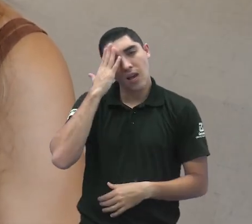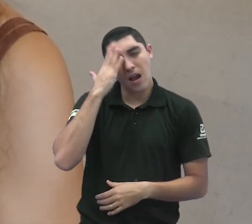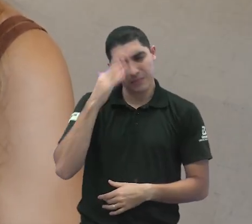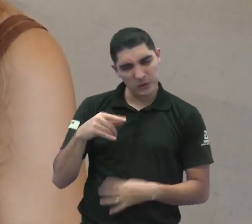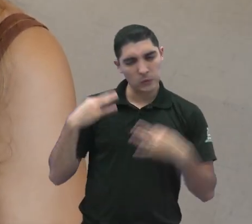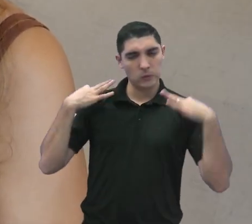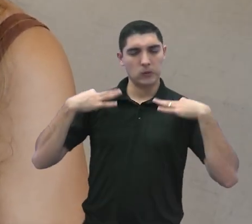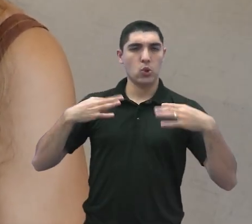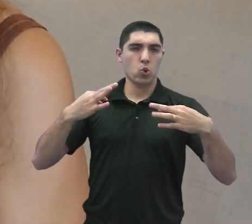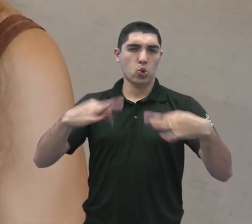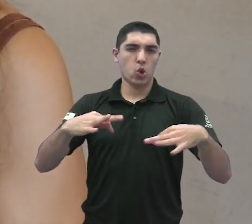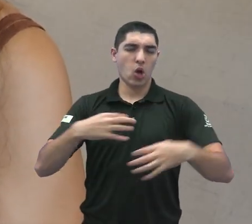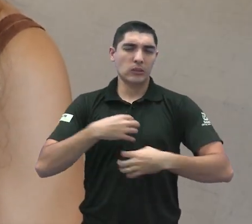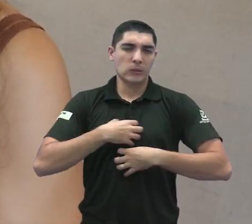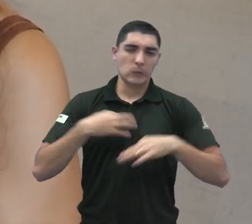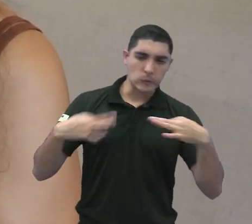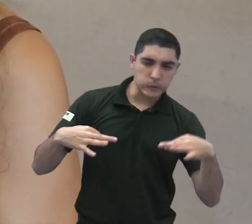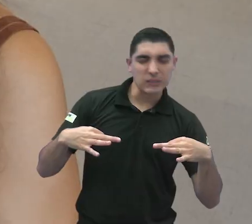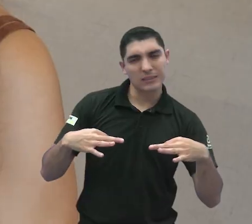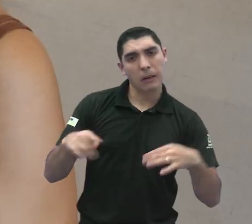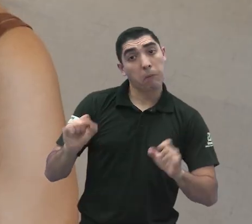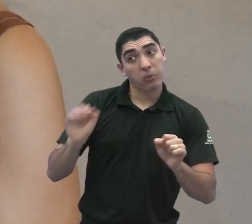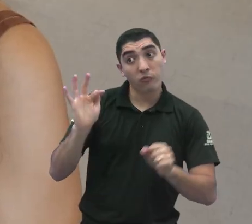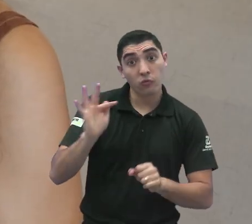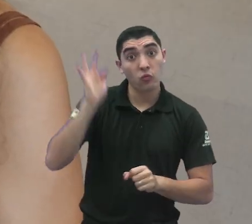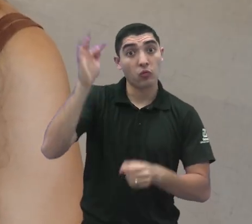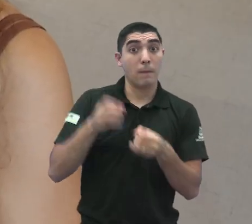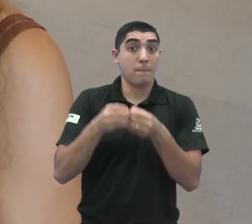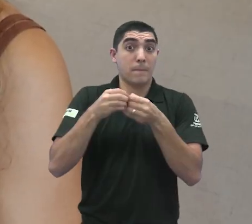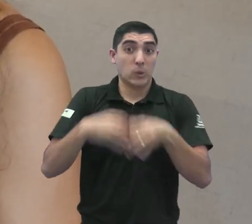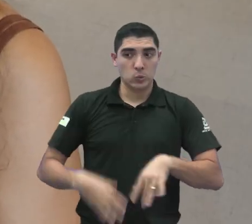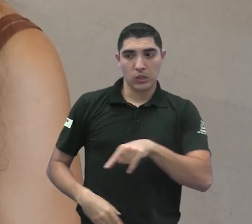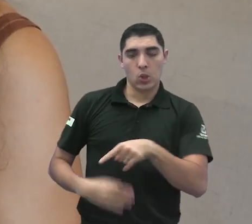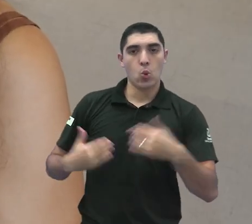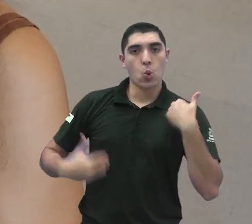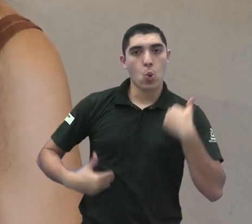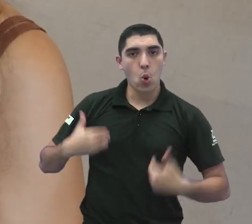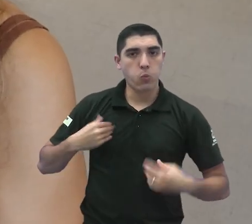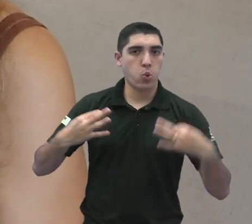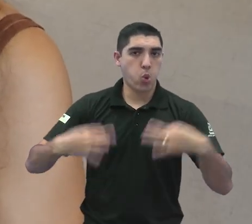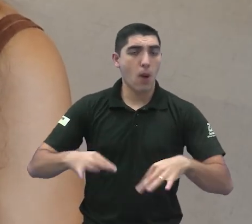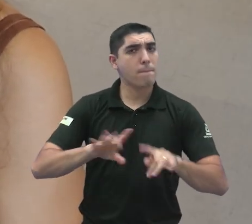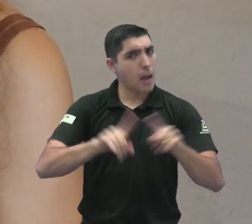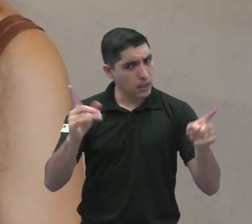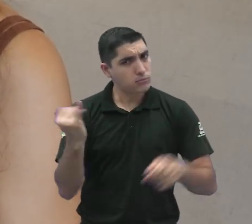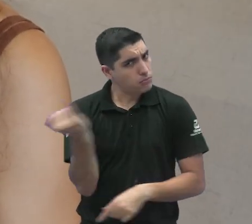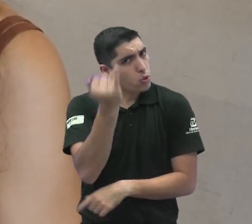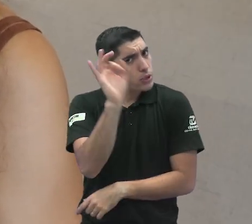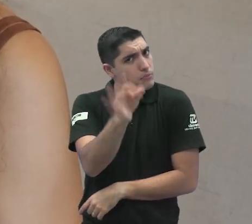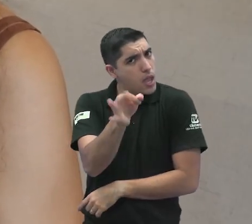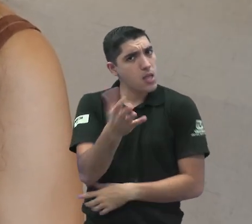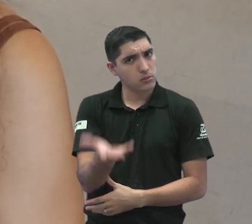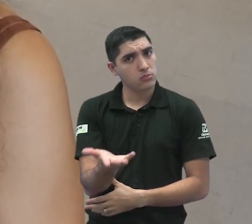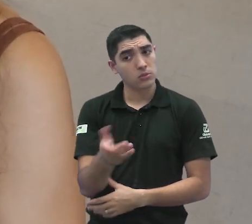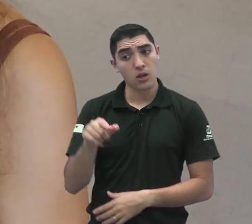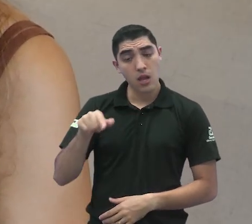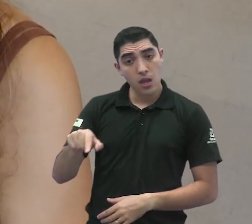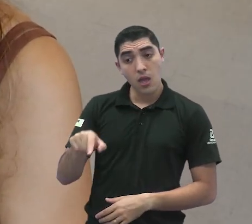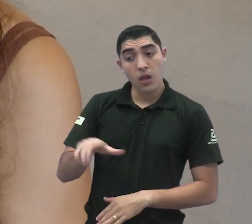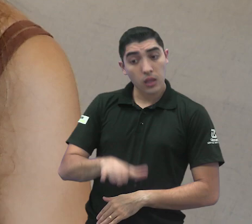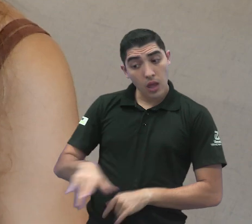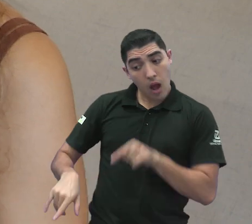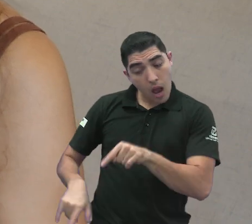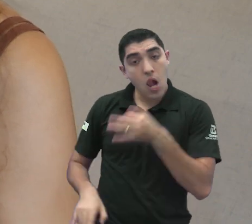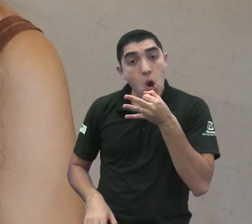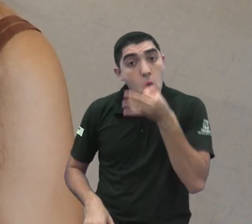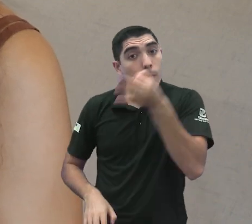está doendo as costinhas e que pode prejudicar futuramente a postura dela, mas acho super importante, é muito válido. A voz da